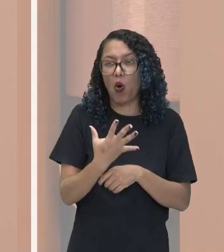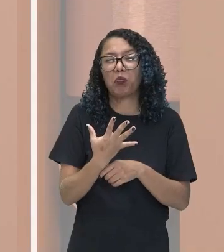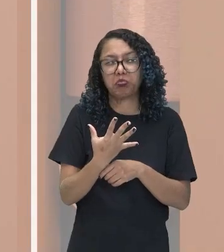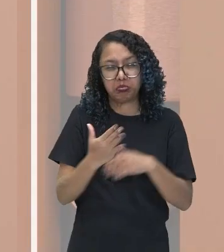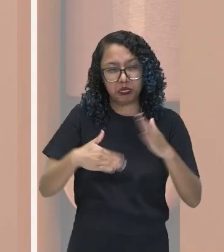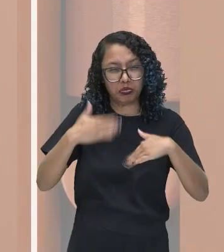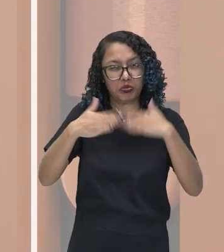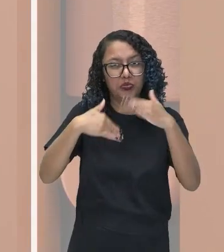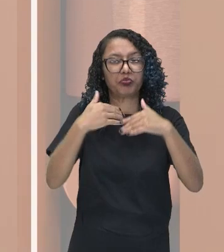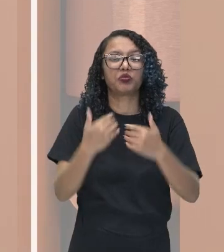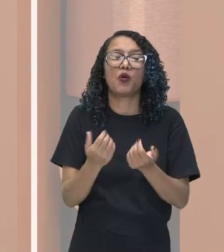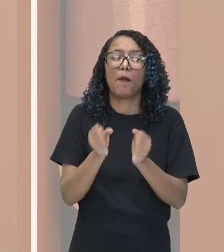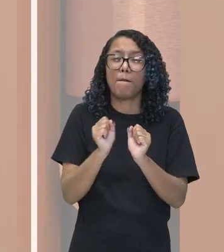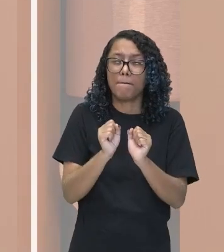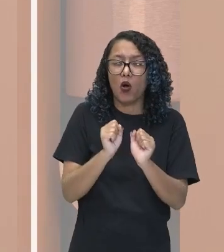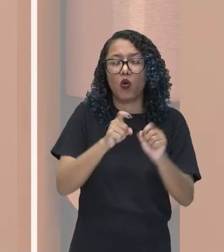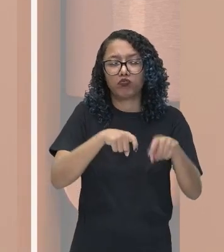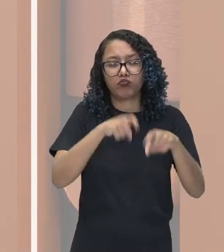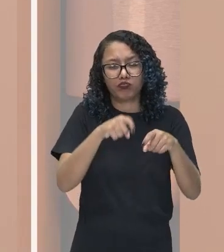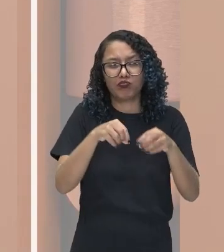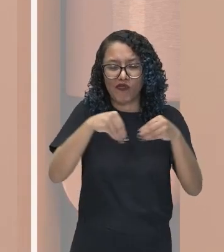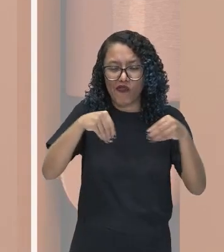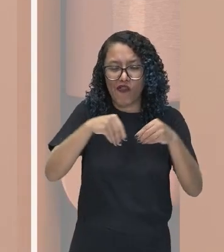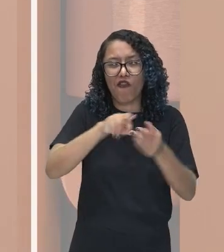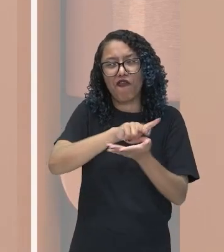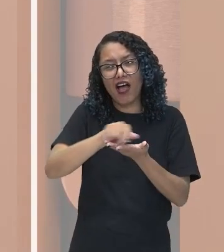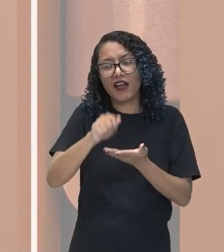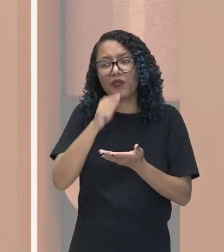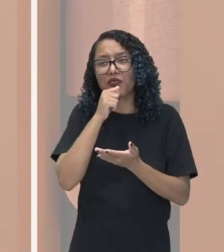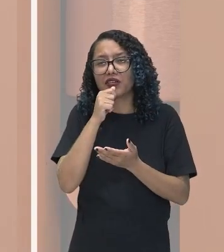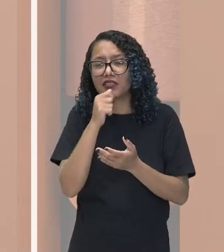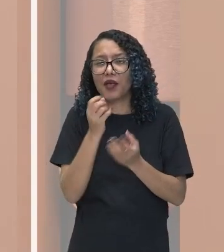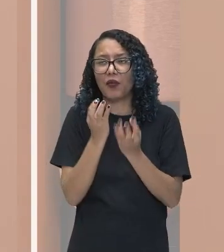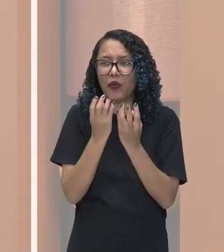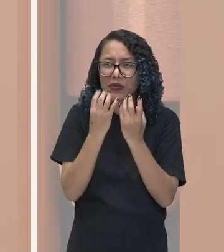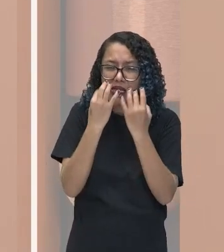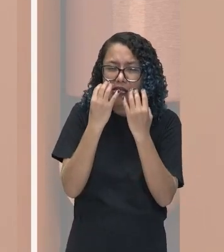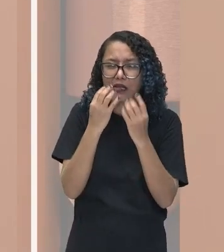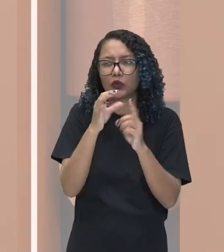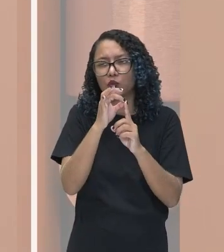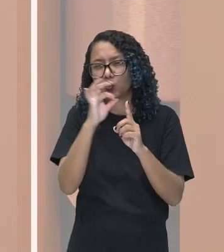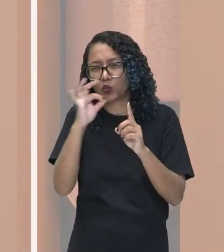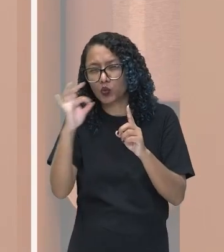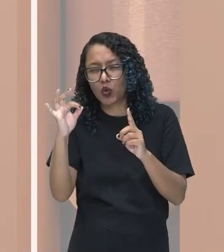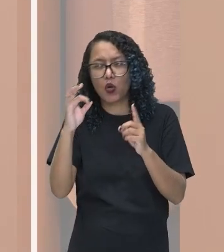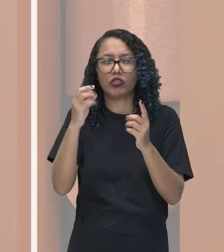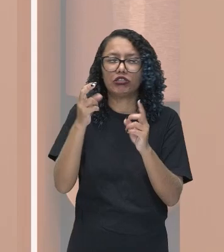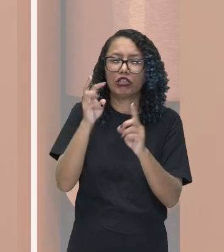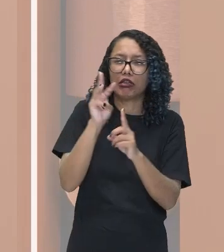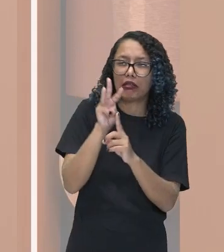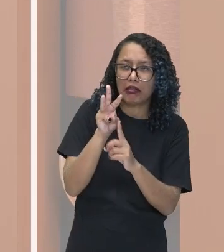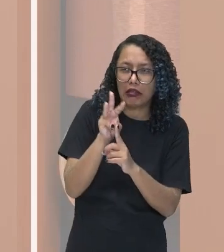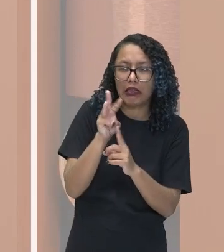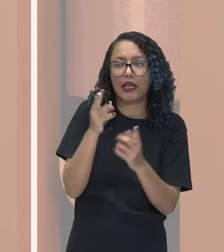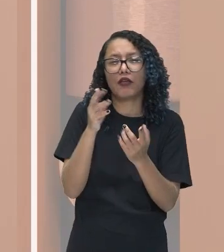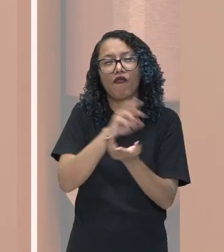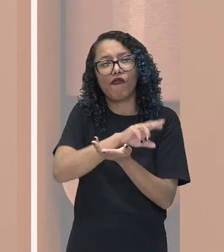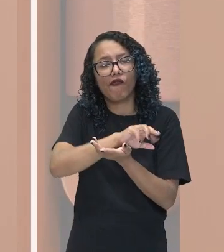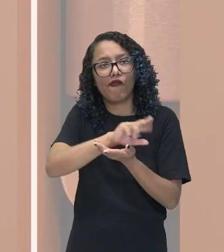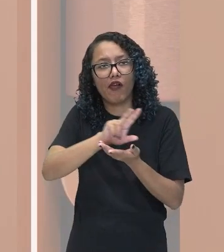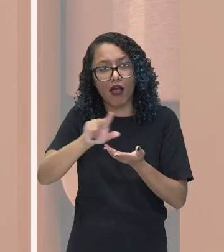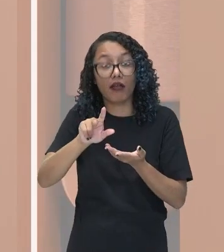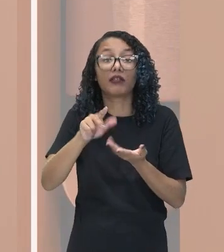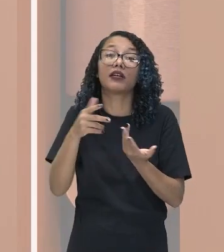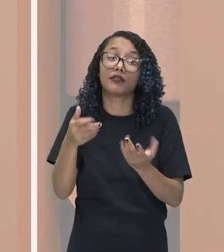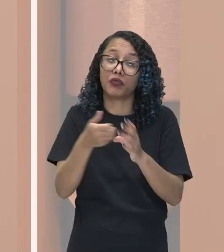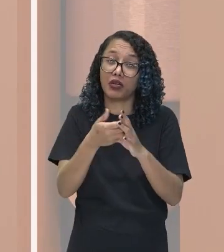cultivo aí de vários tipos de grãos, como milho, soja, o trigo. Então, é uma